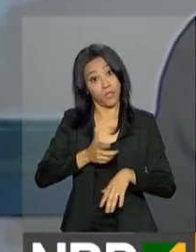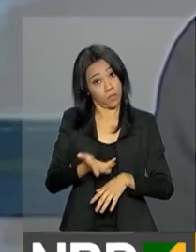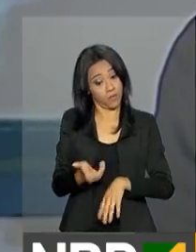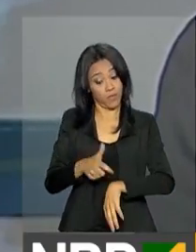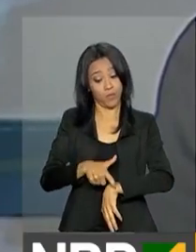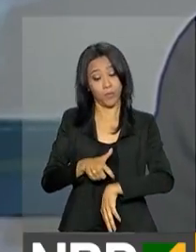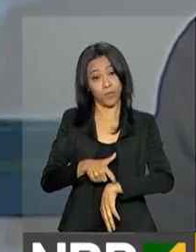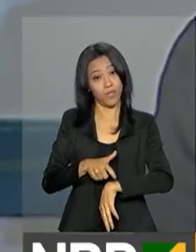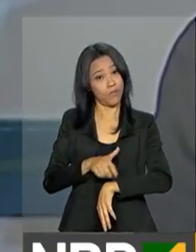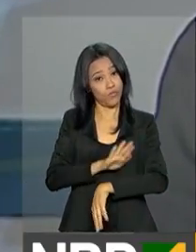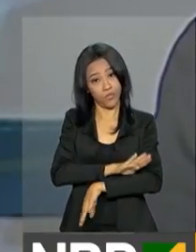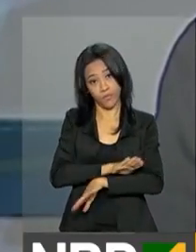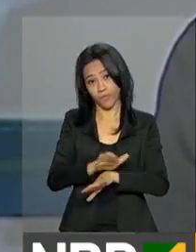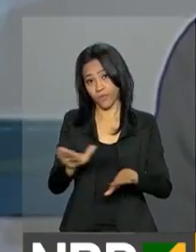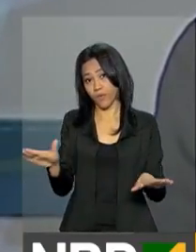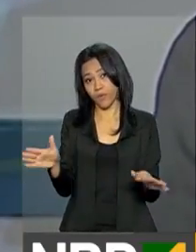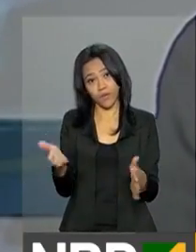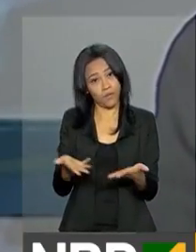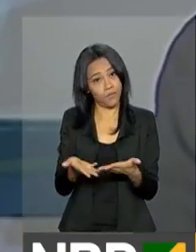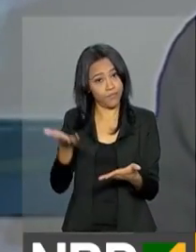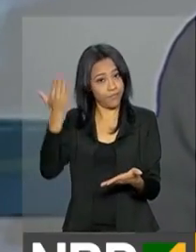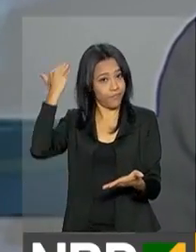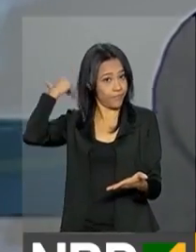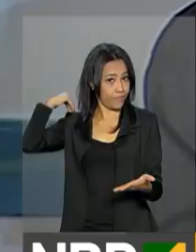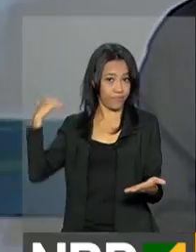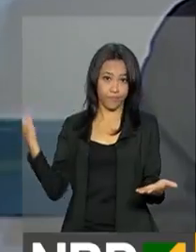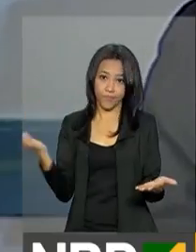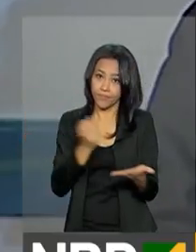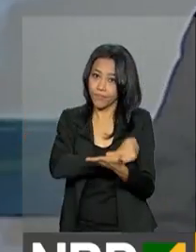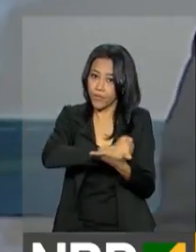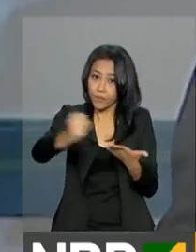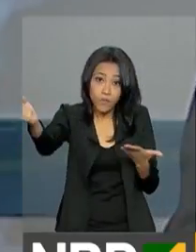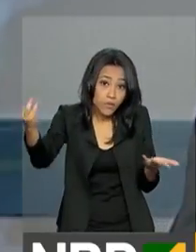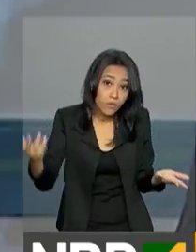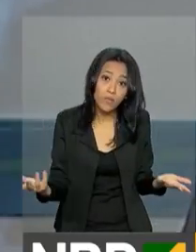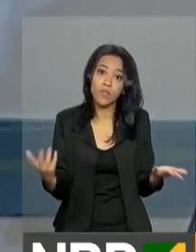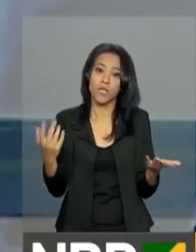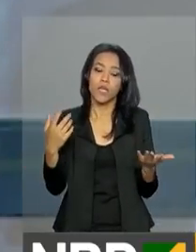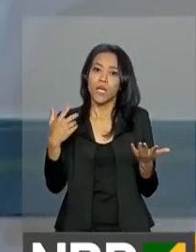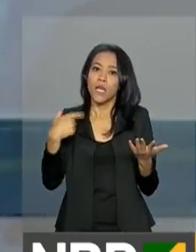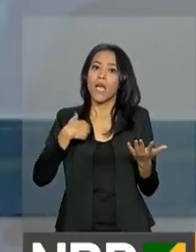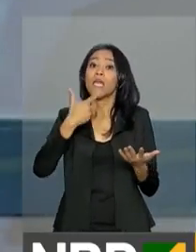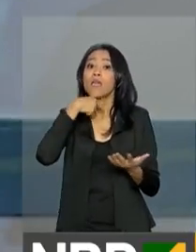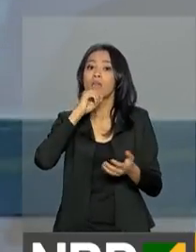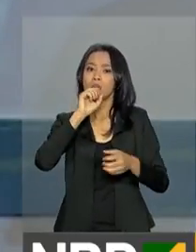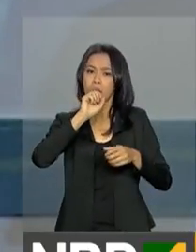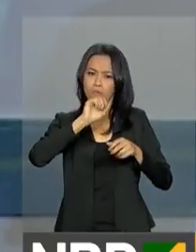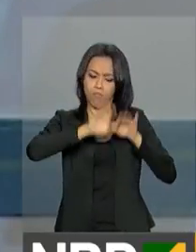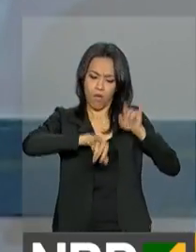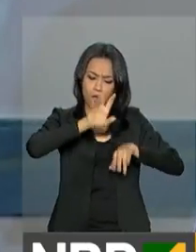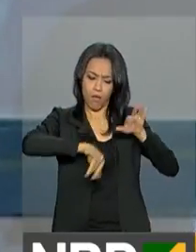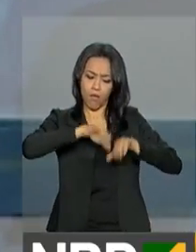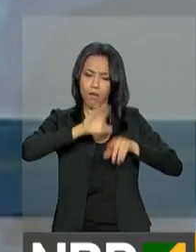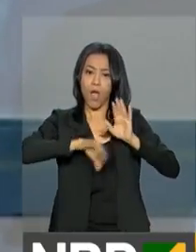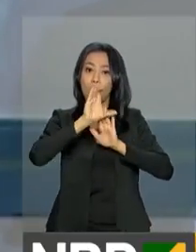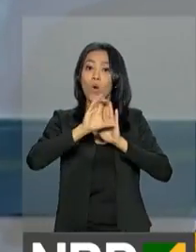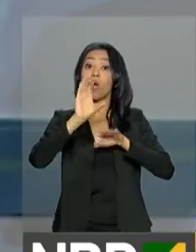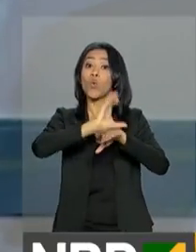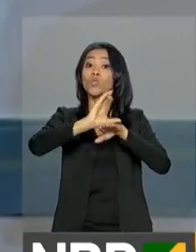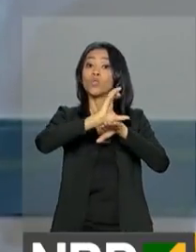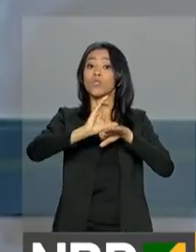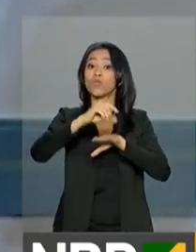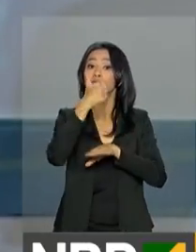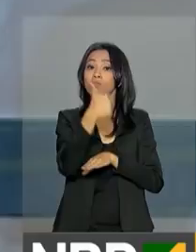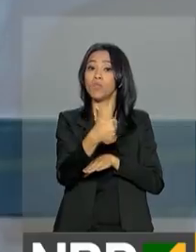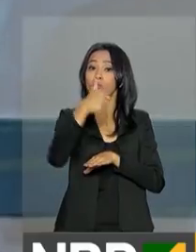já foi antevisto pelo Constituinte de 88, que já estava atento aos efeitos perversos, na